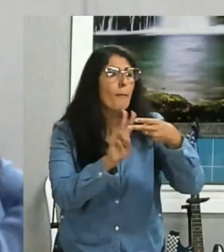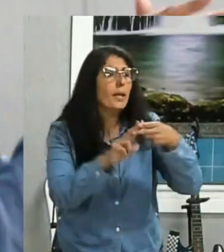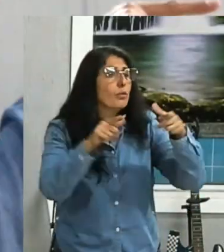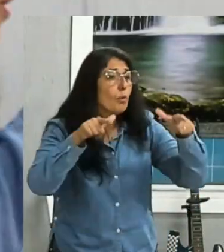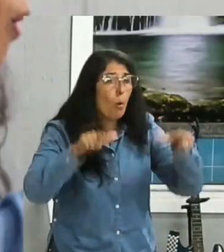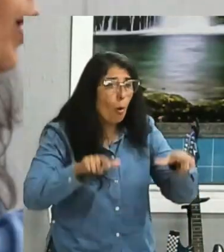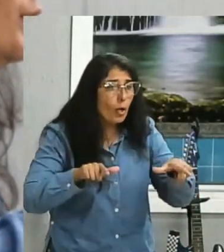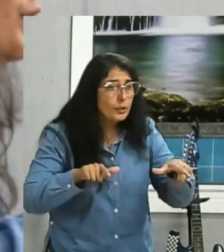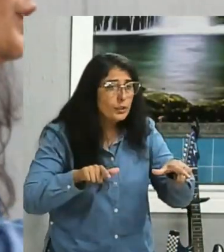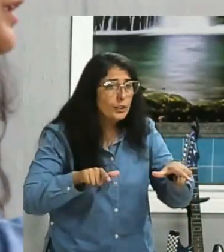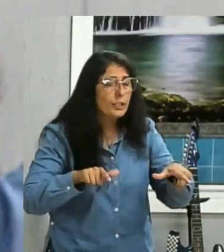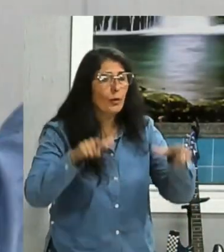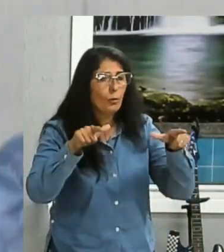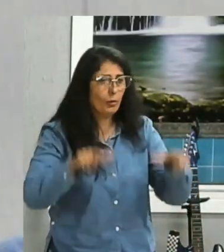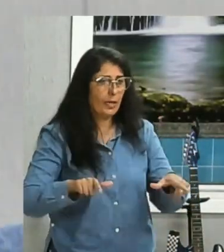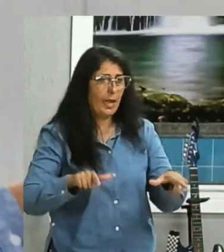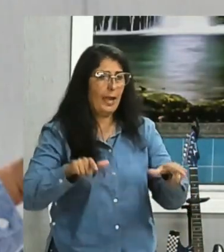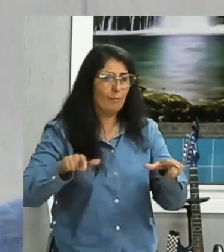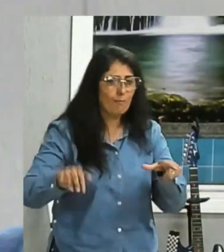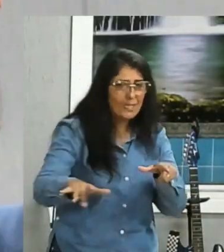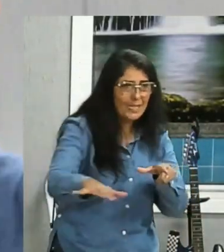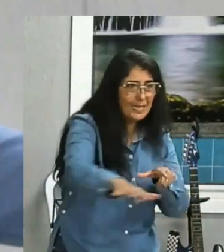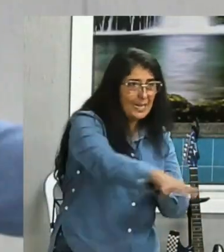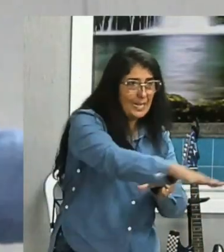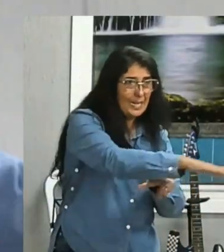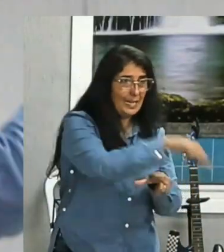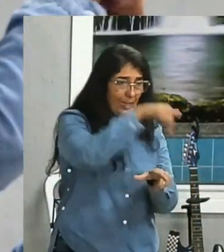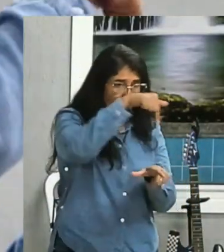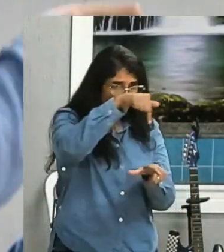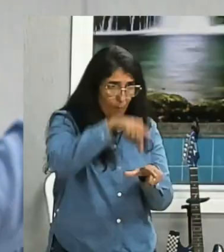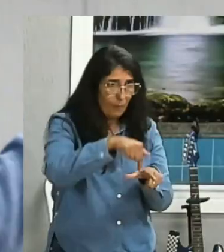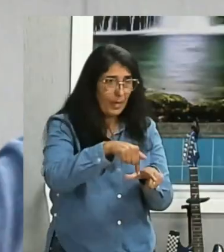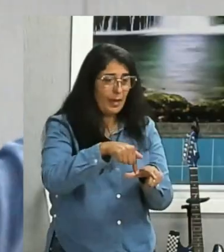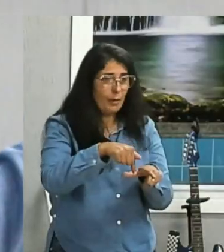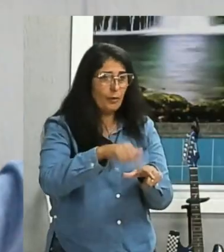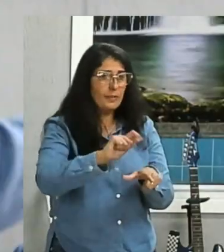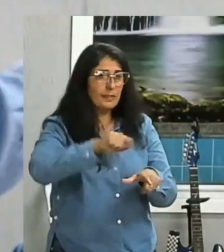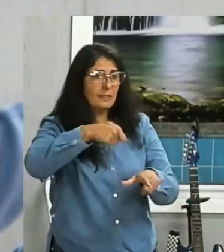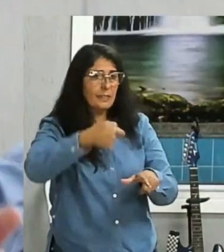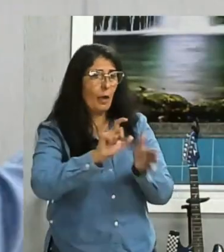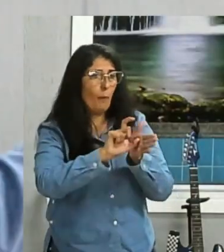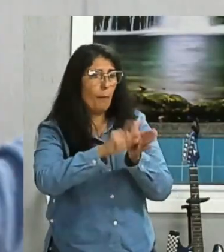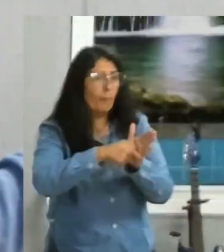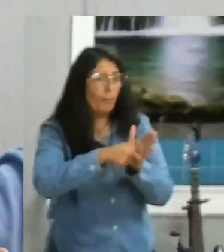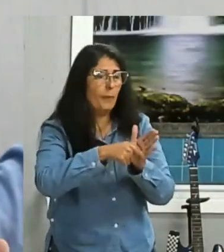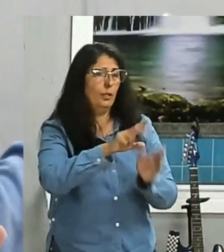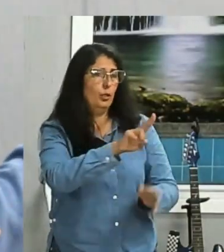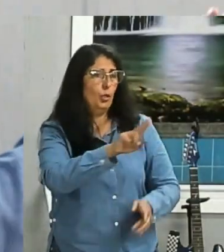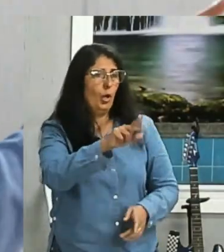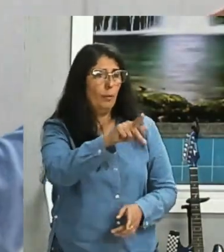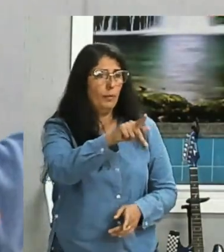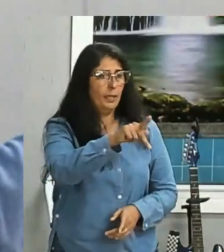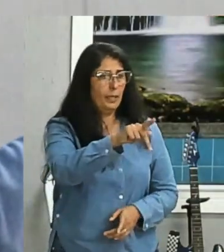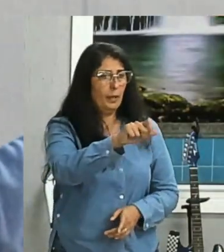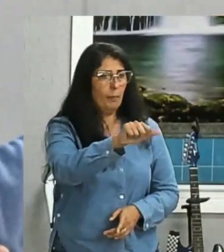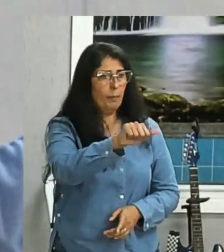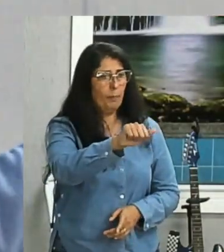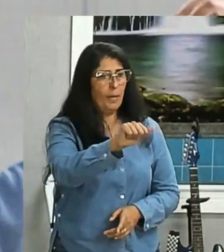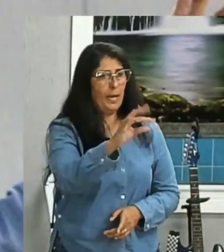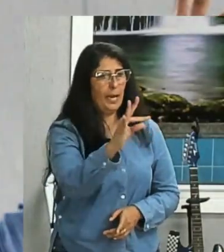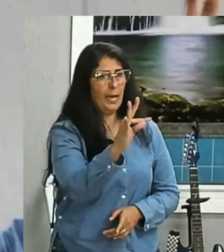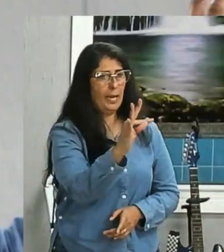ilha de Patmos. Ele é companheiro daqueles irmãos no